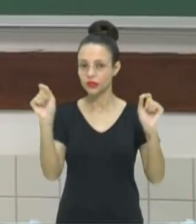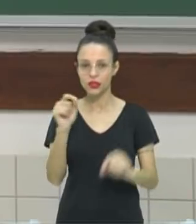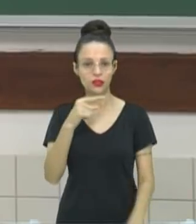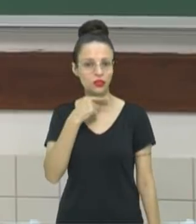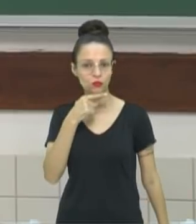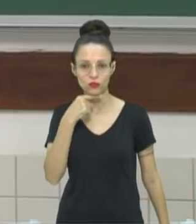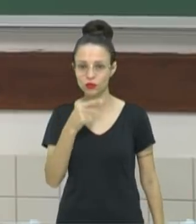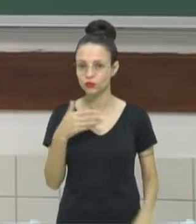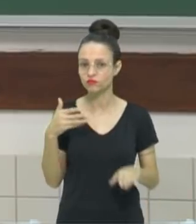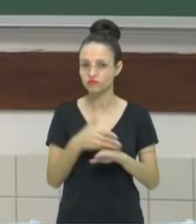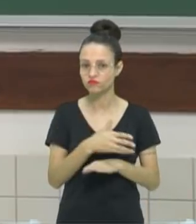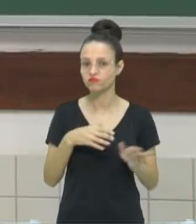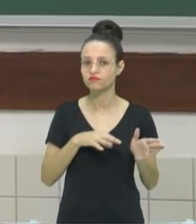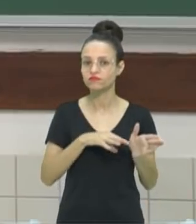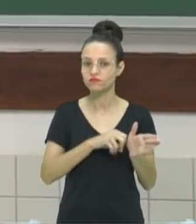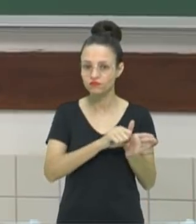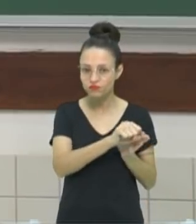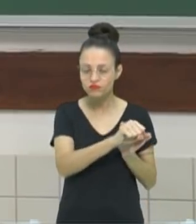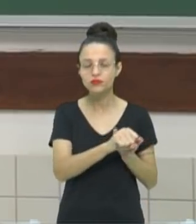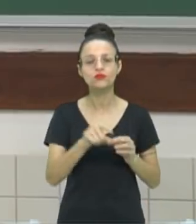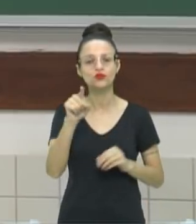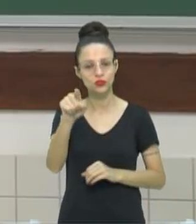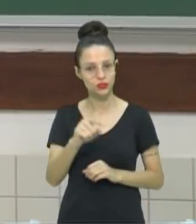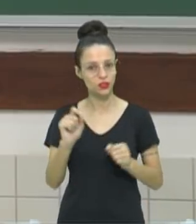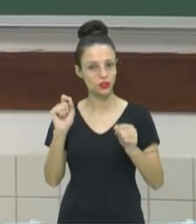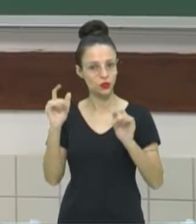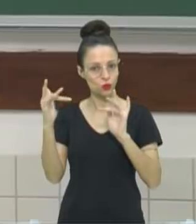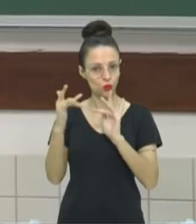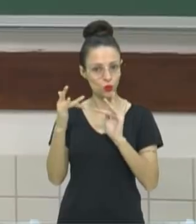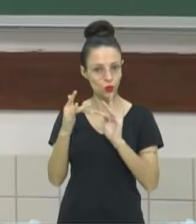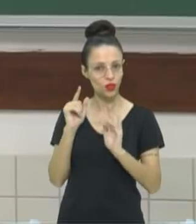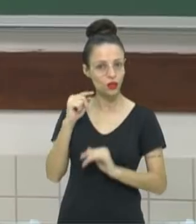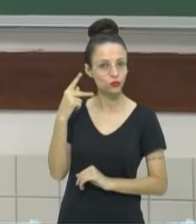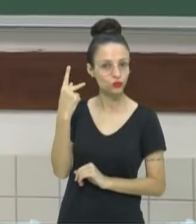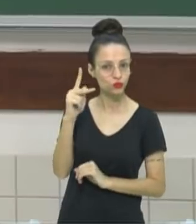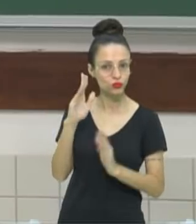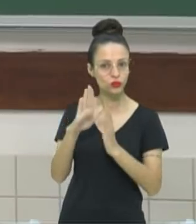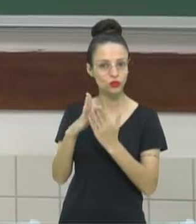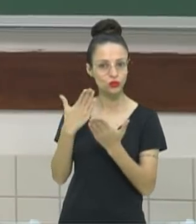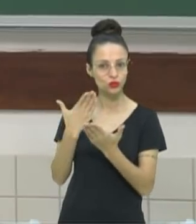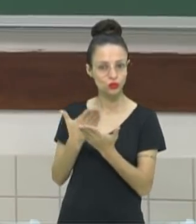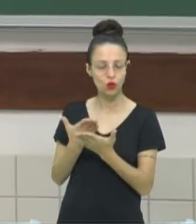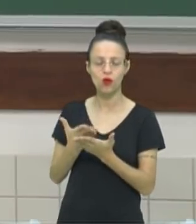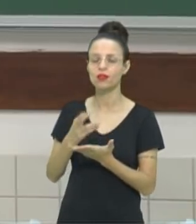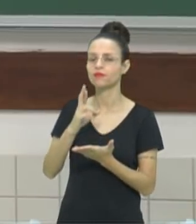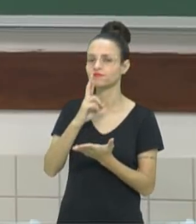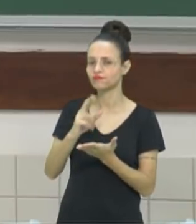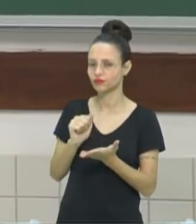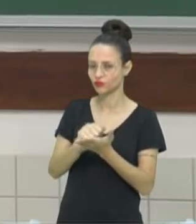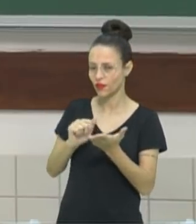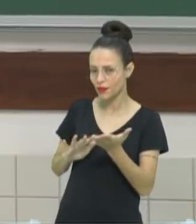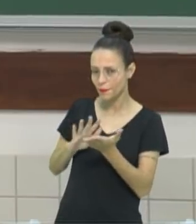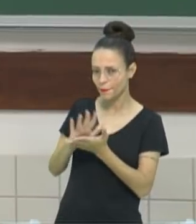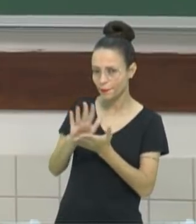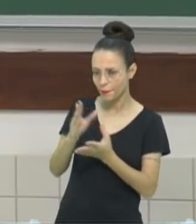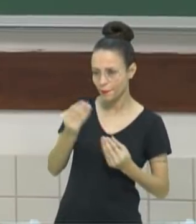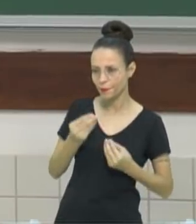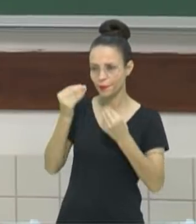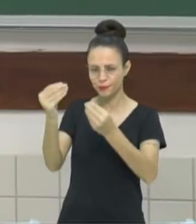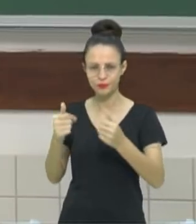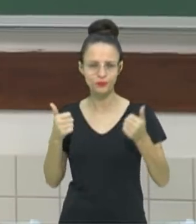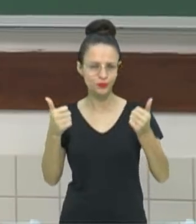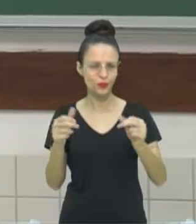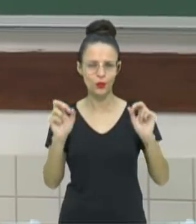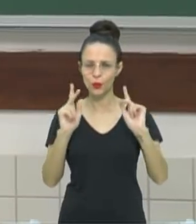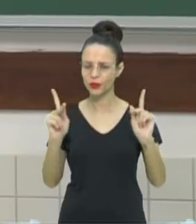tendo dificuldade de acesso, entre em contato com a escola, pega o material impresso. Também realiza as atividades e fica tudo